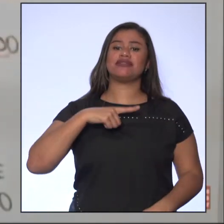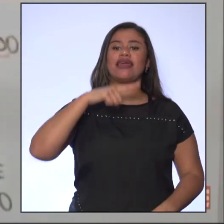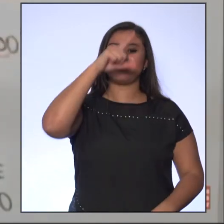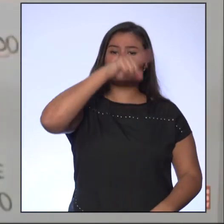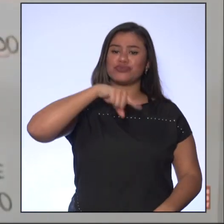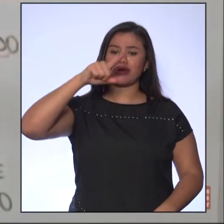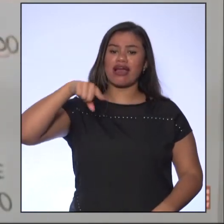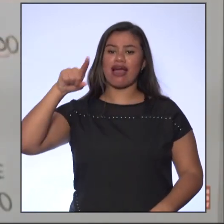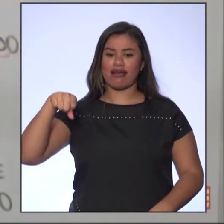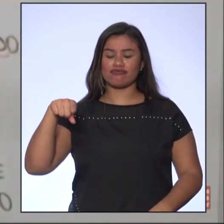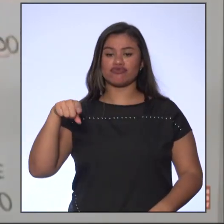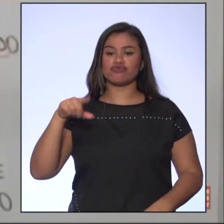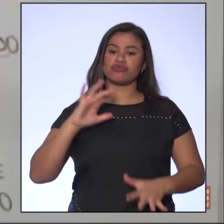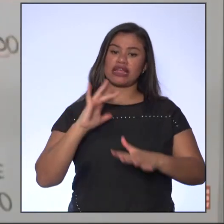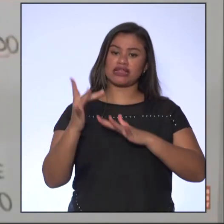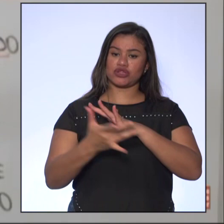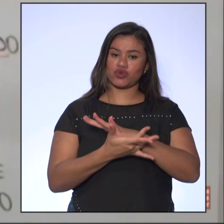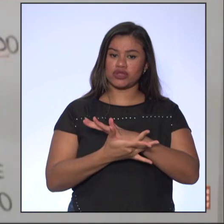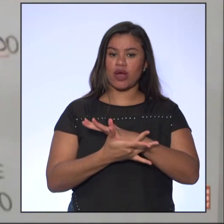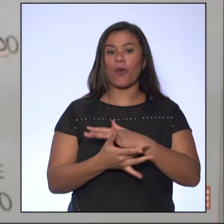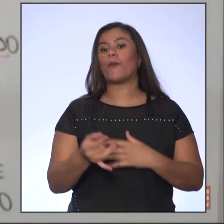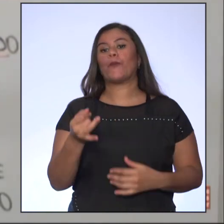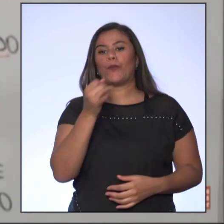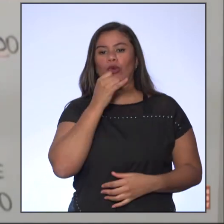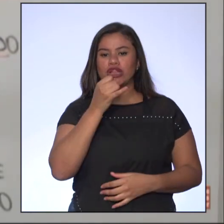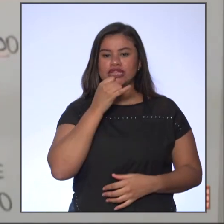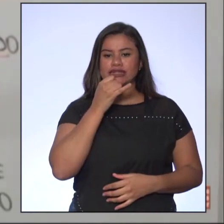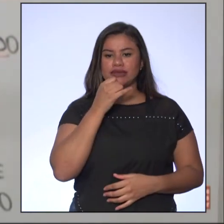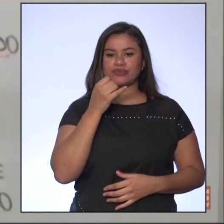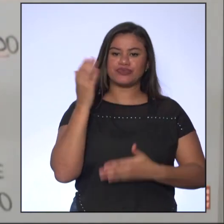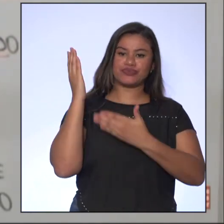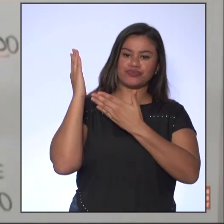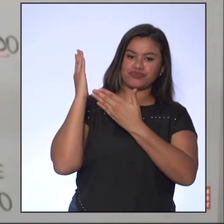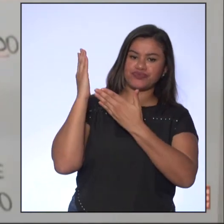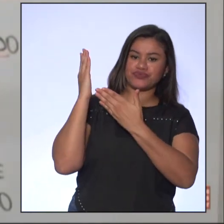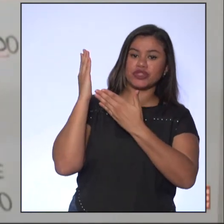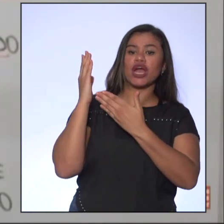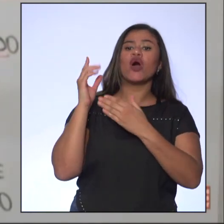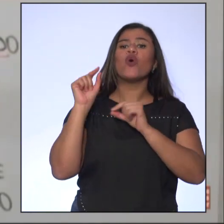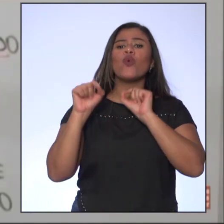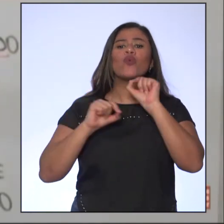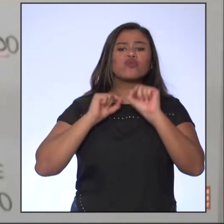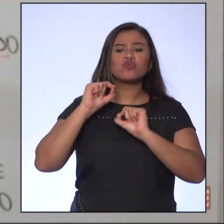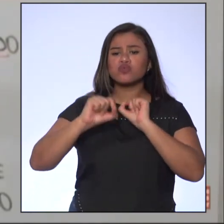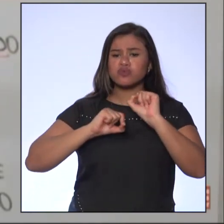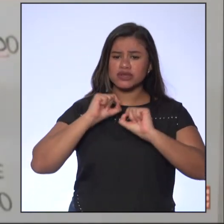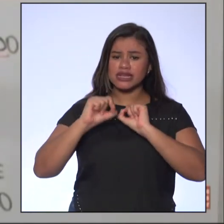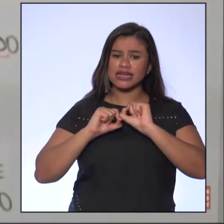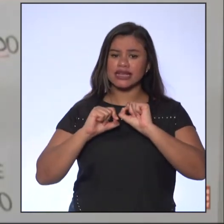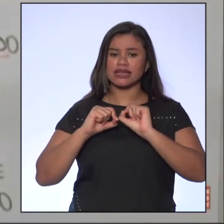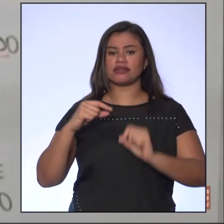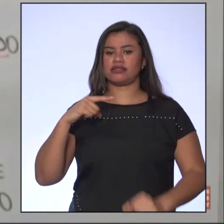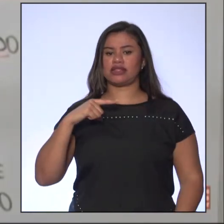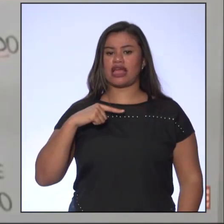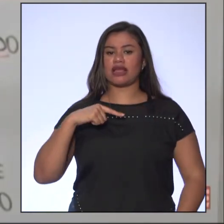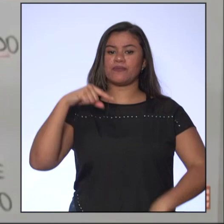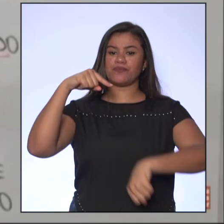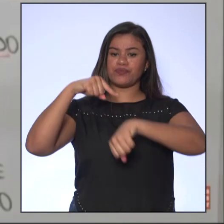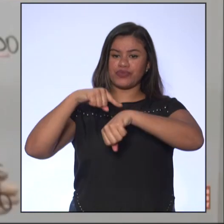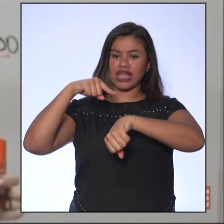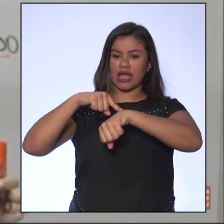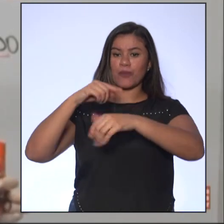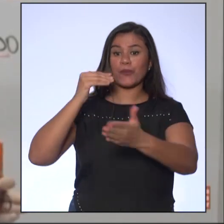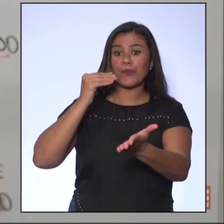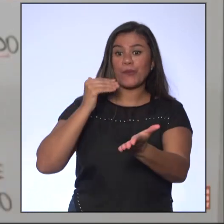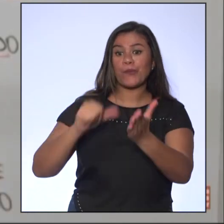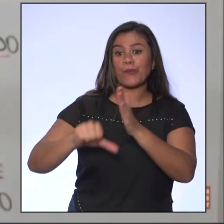sociais. Então, por exemplo, você consegue perceber aqui qual é a mensagem que ele quer dizer. Aqui você tem tempo desde o